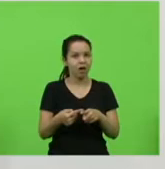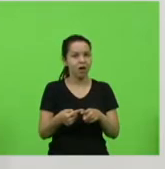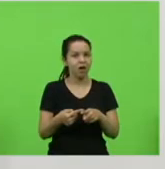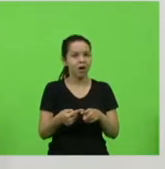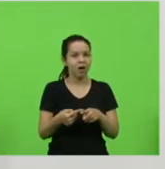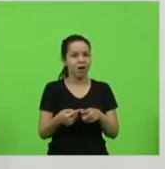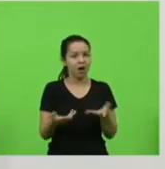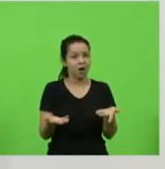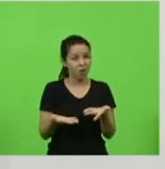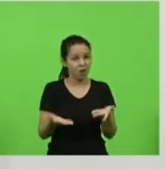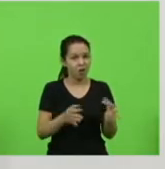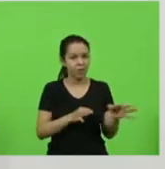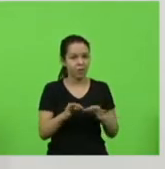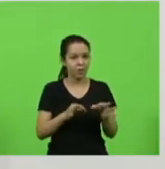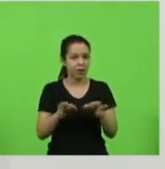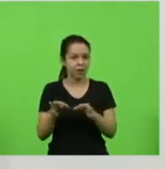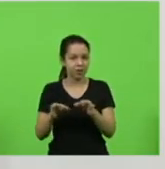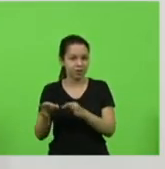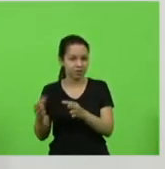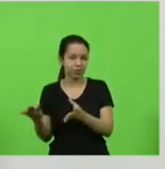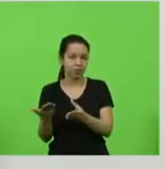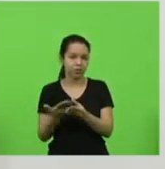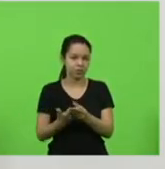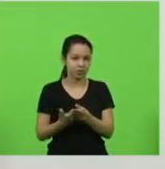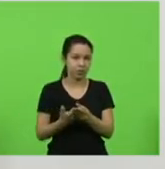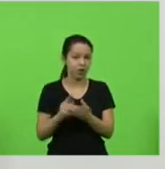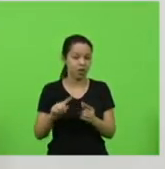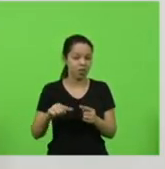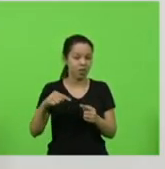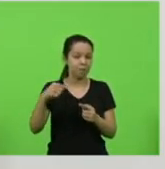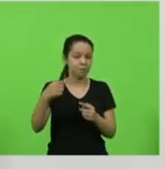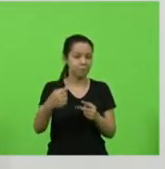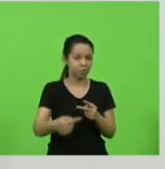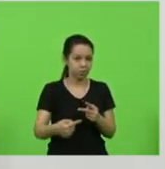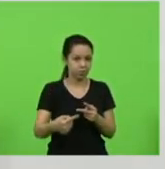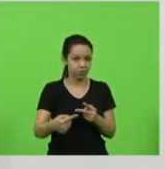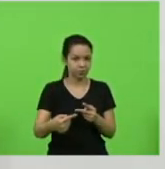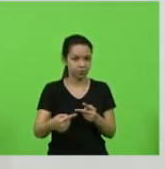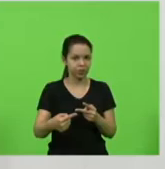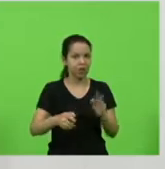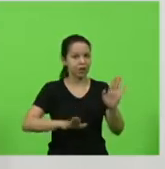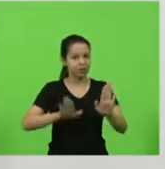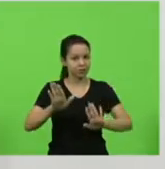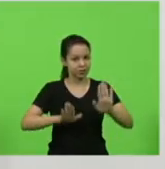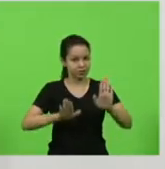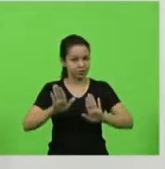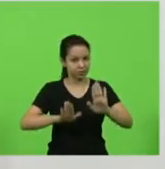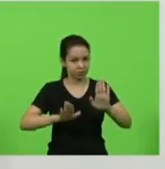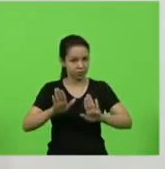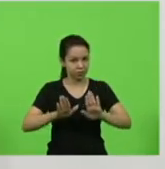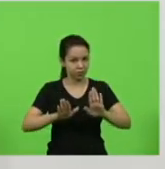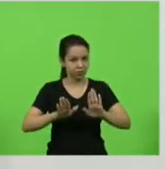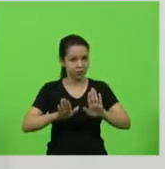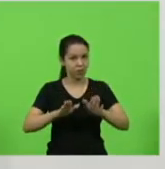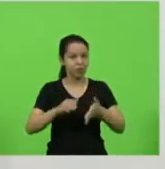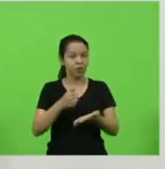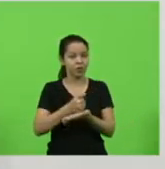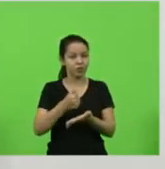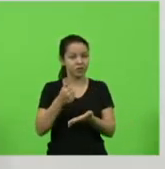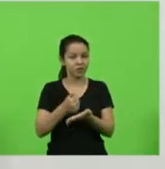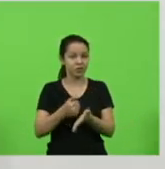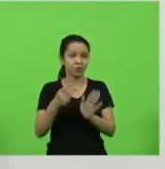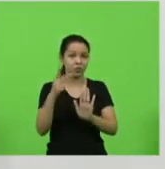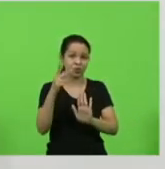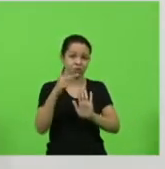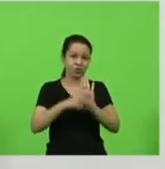processo para depois fazer a licitação da contratação do projeto. É uma